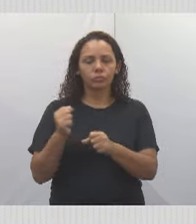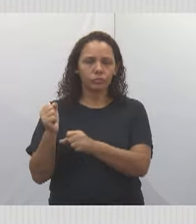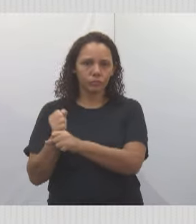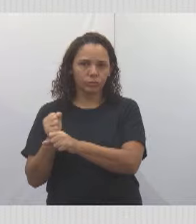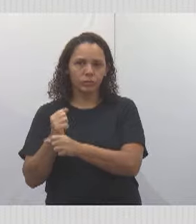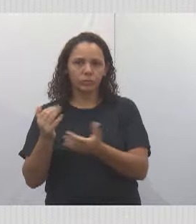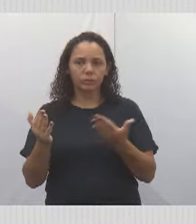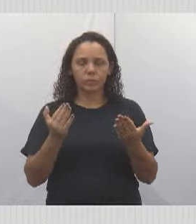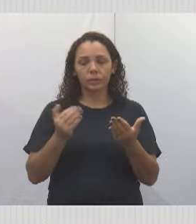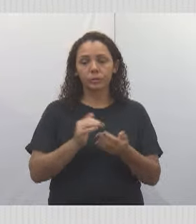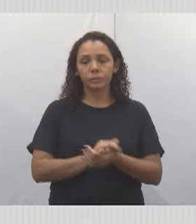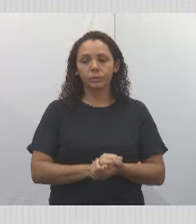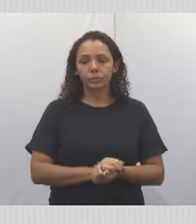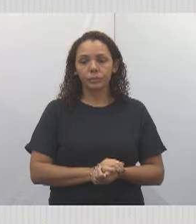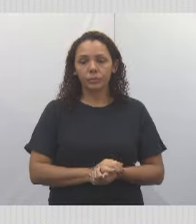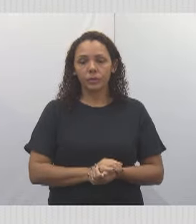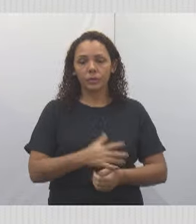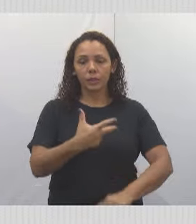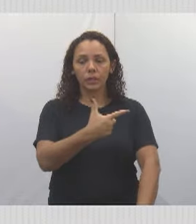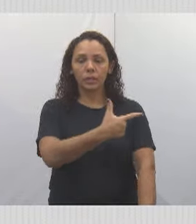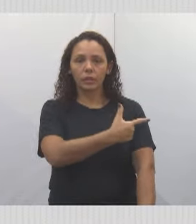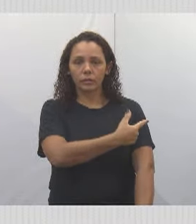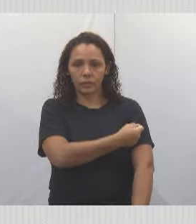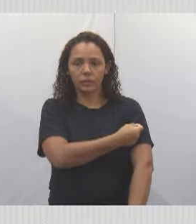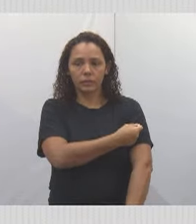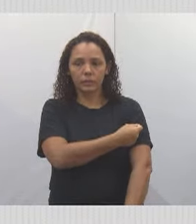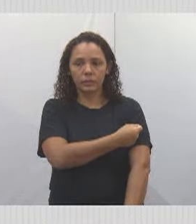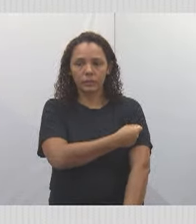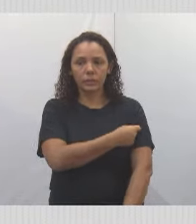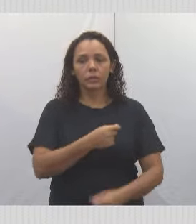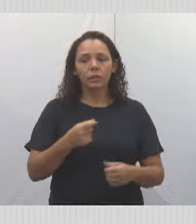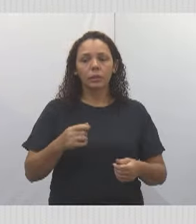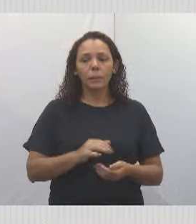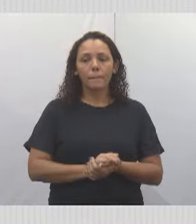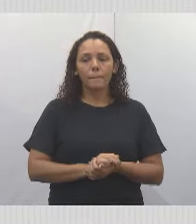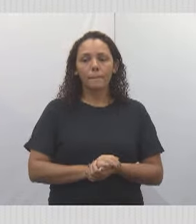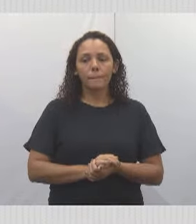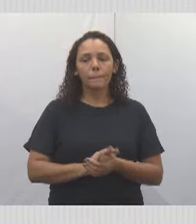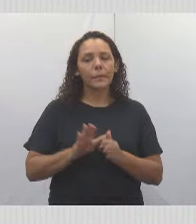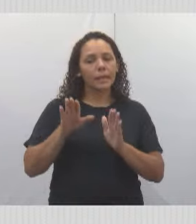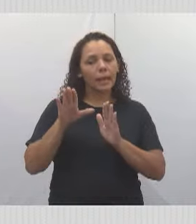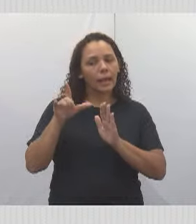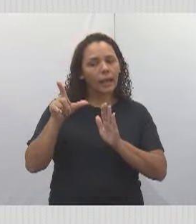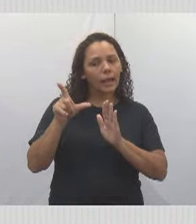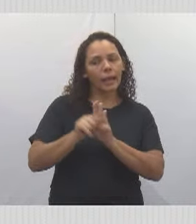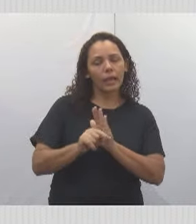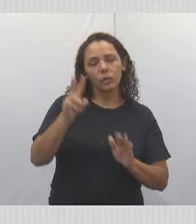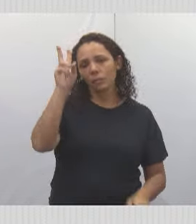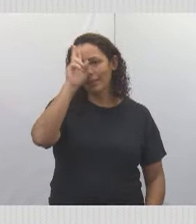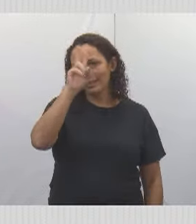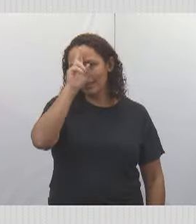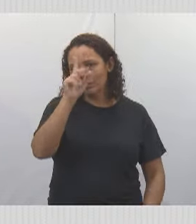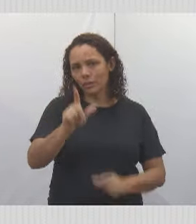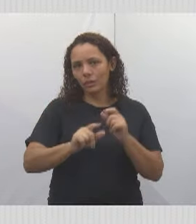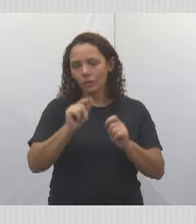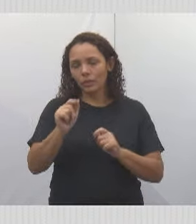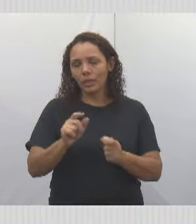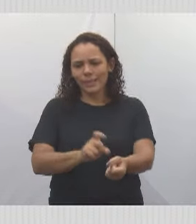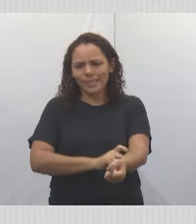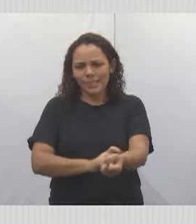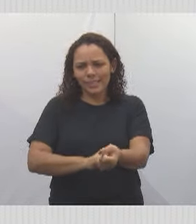atividades. Na parte de vacina antirrábica, a gente teve uma redução, mas lembrando que, como a raiva é uma